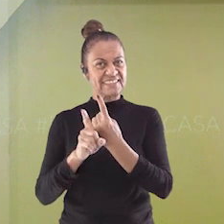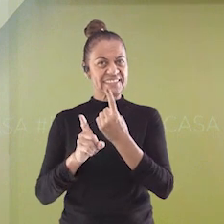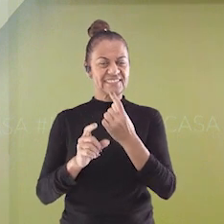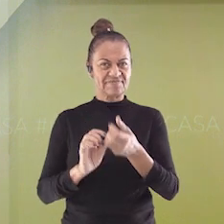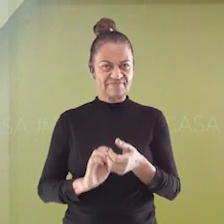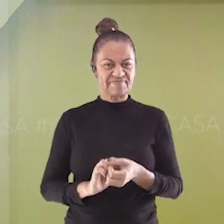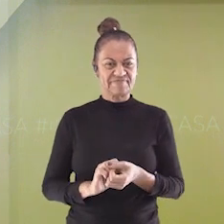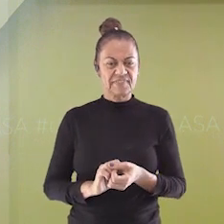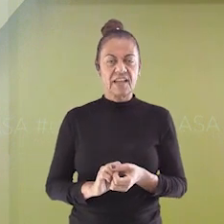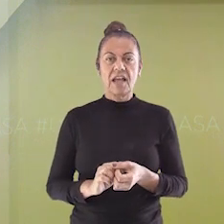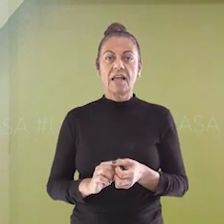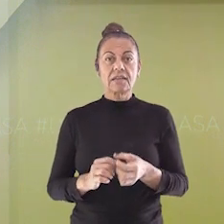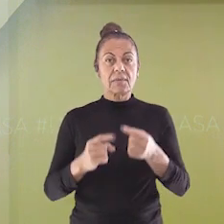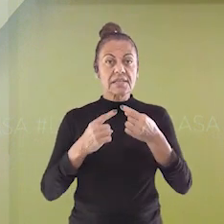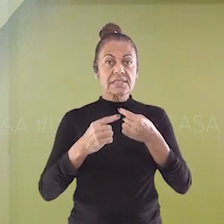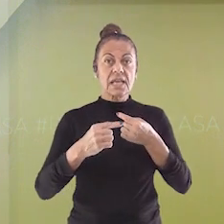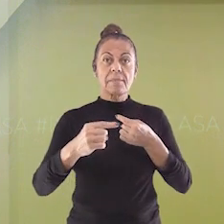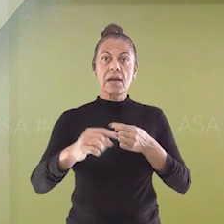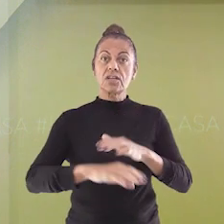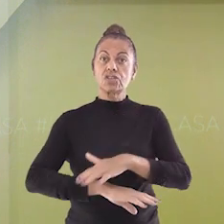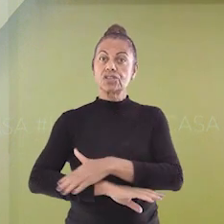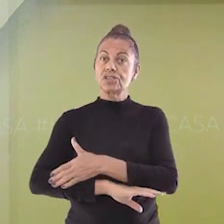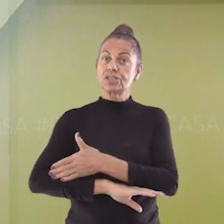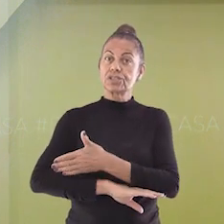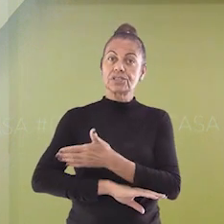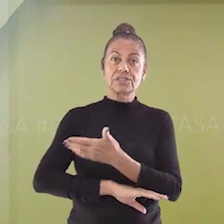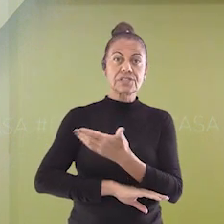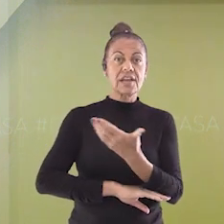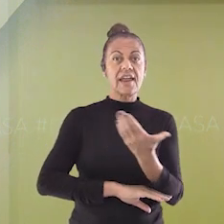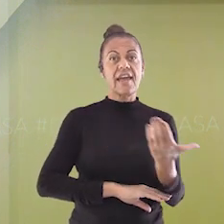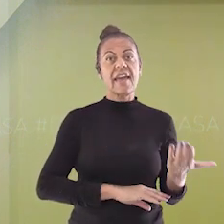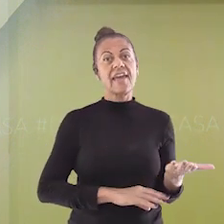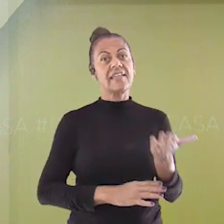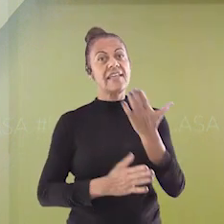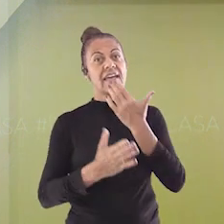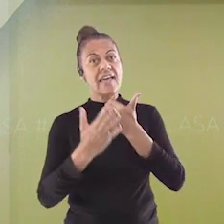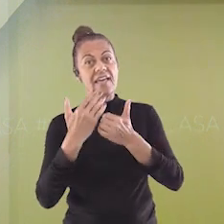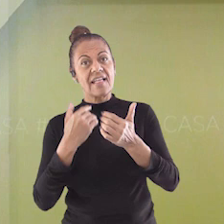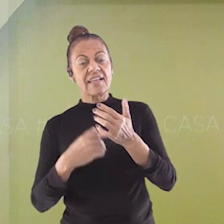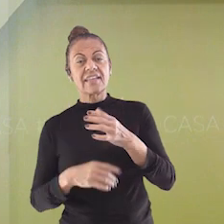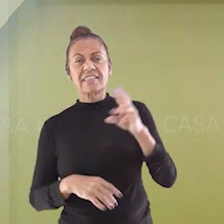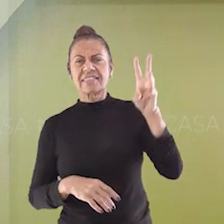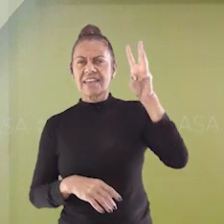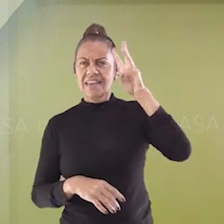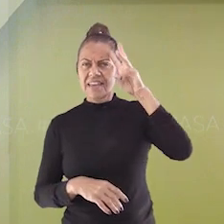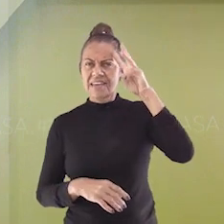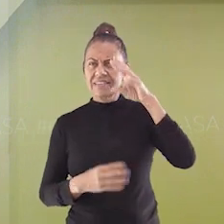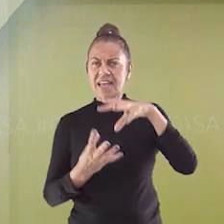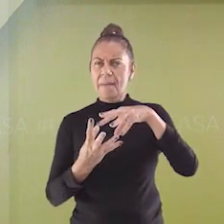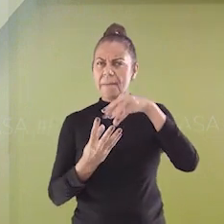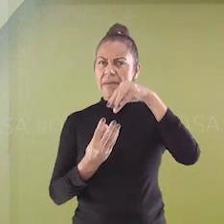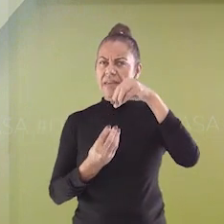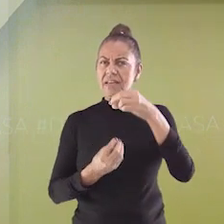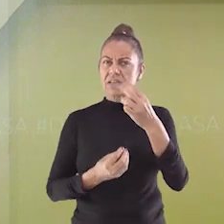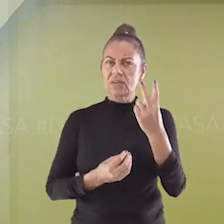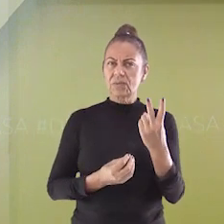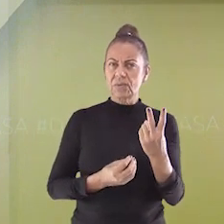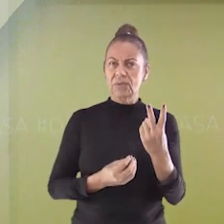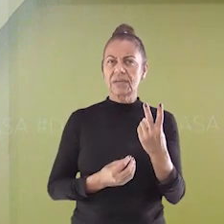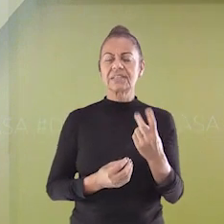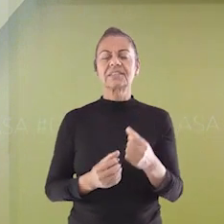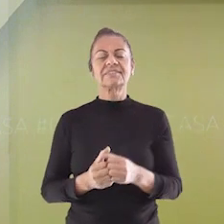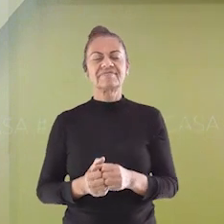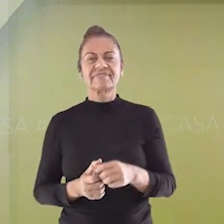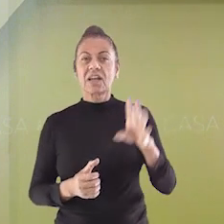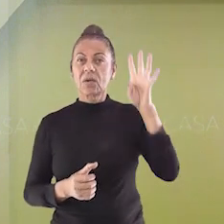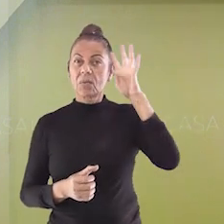A semana toda se alimentando. Na terça, 2 peras. Na quarta, 3 ameixas. Na